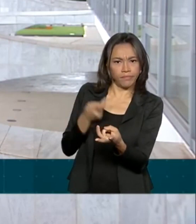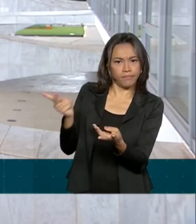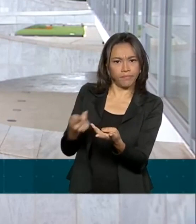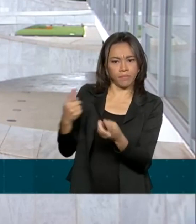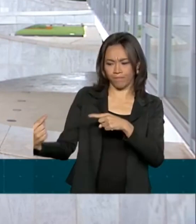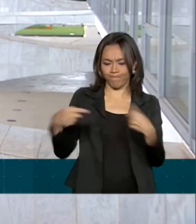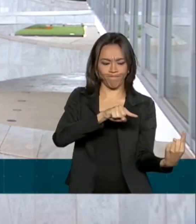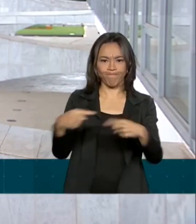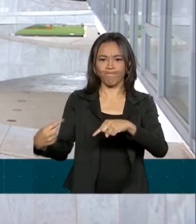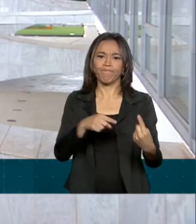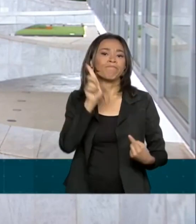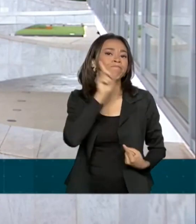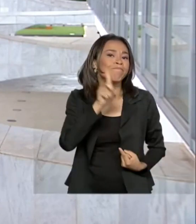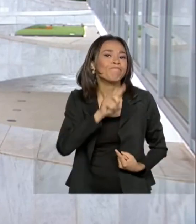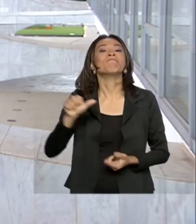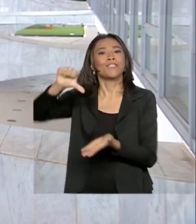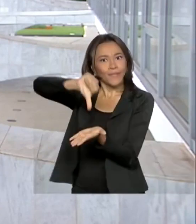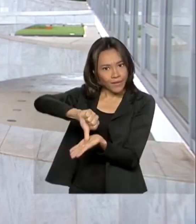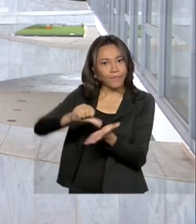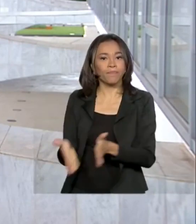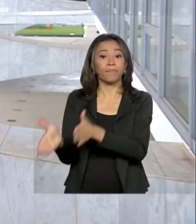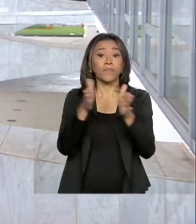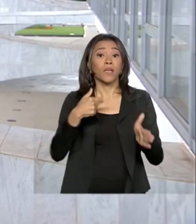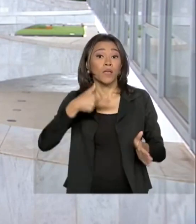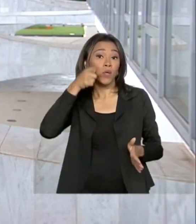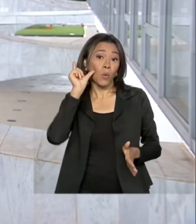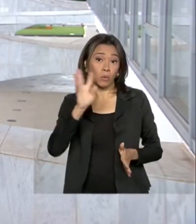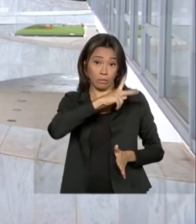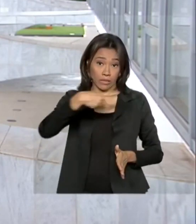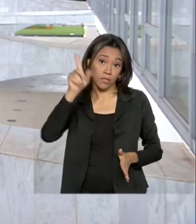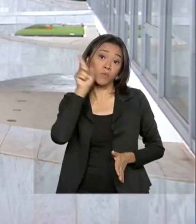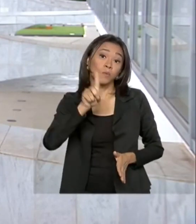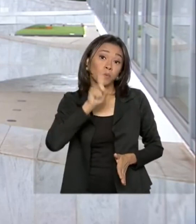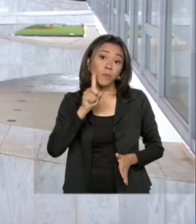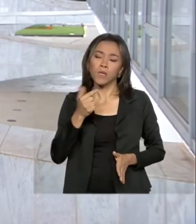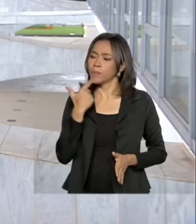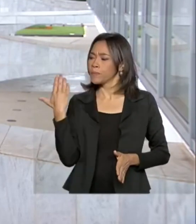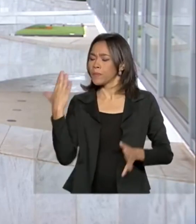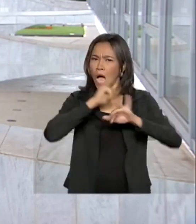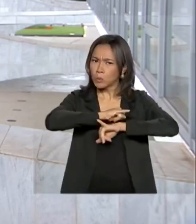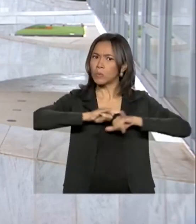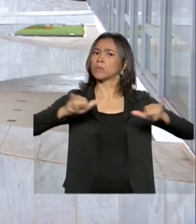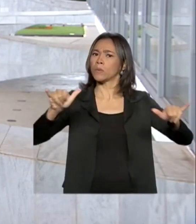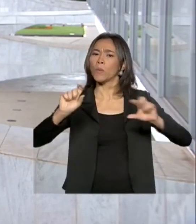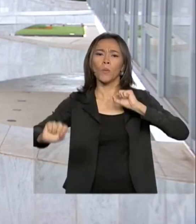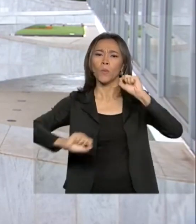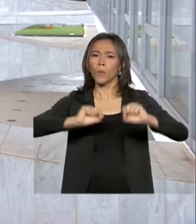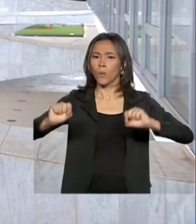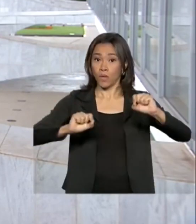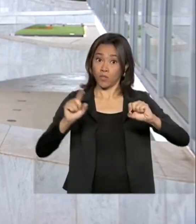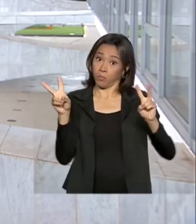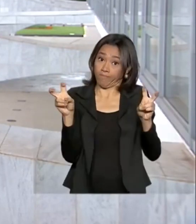Irã e os Estados Unidos. E ontem, o presidente norte-americano fez um pronunciamento comentando sobre